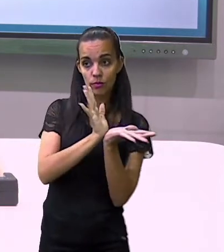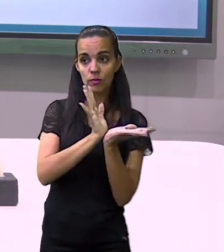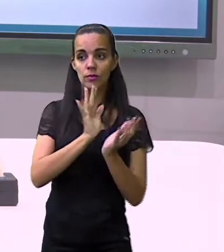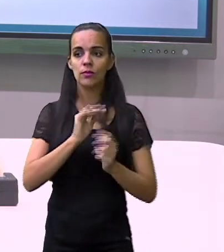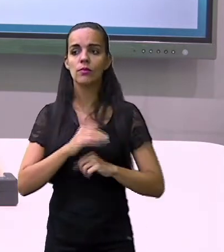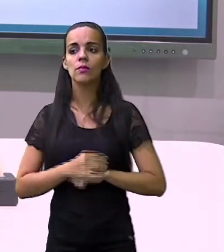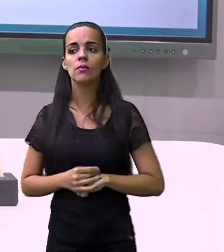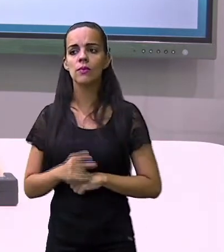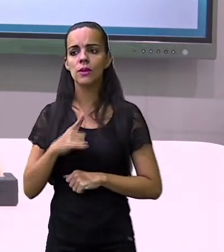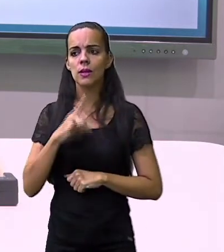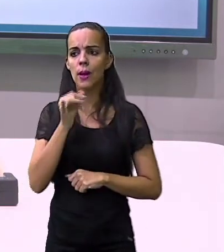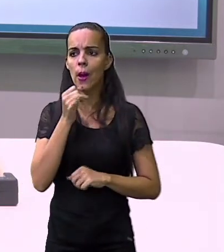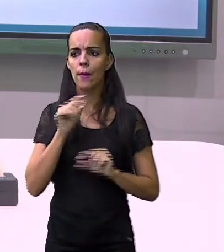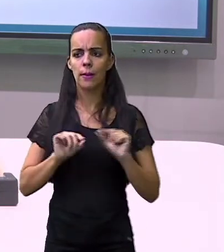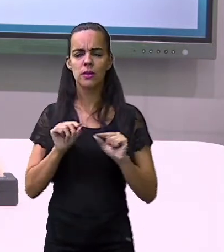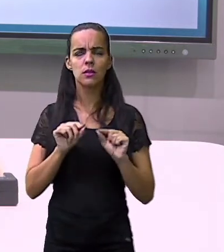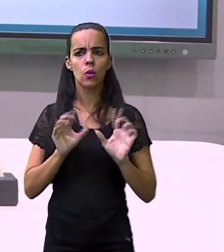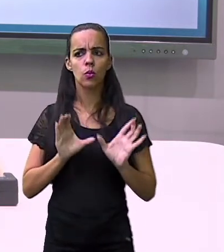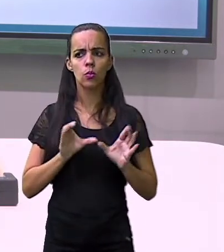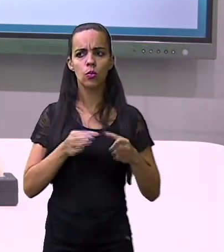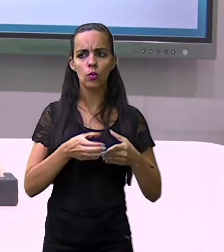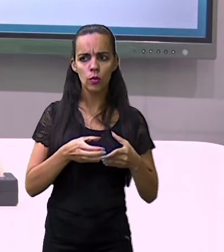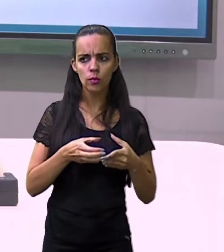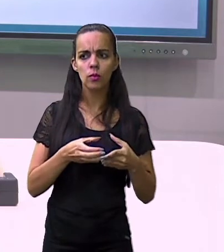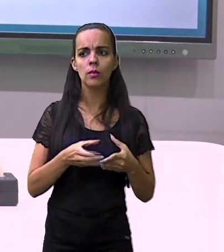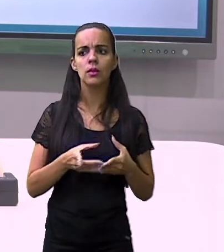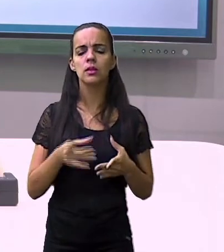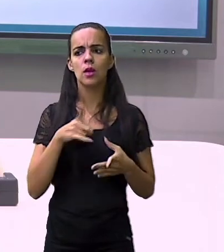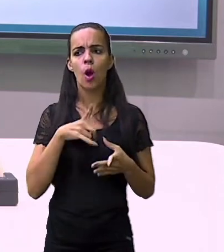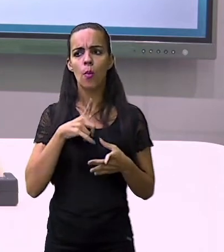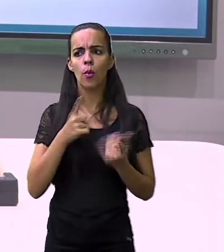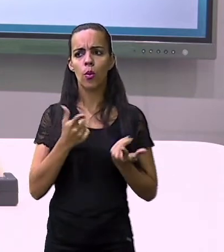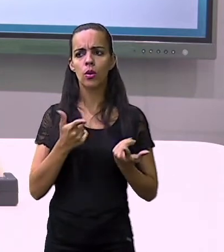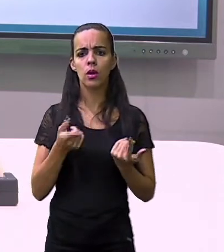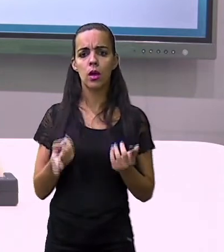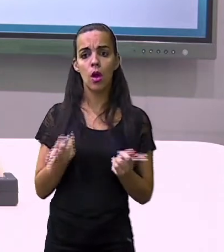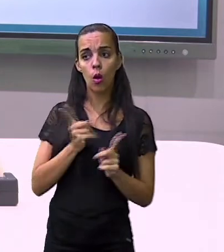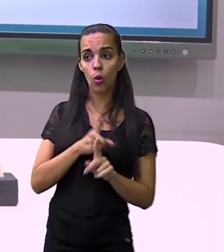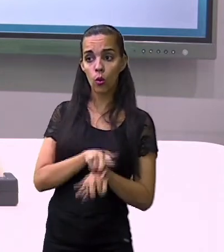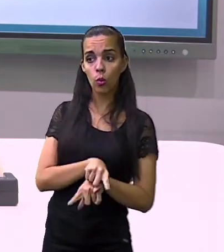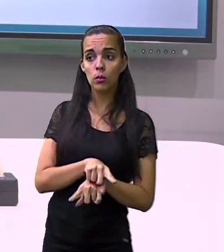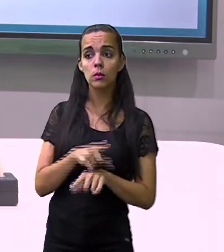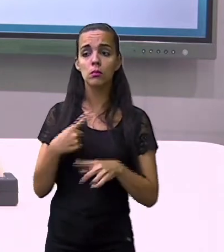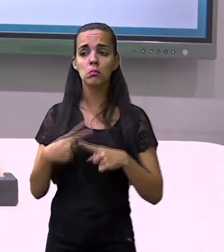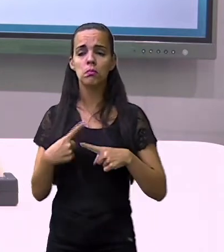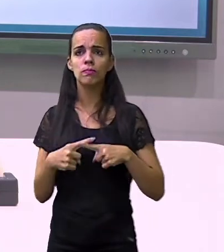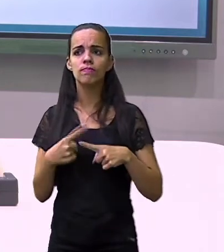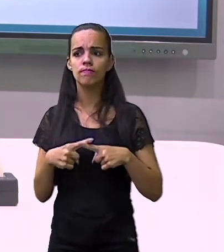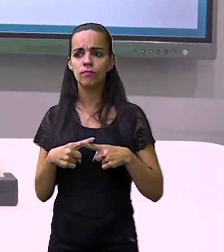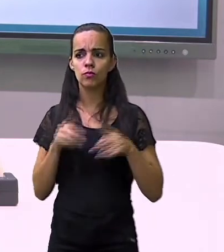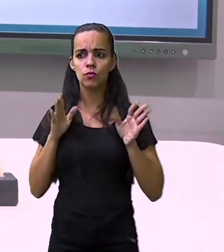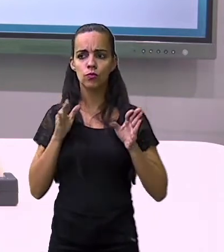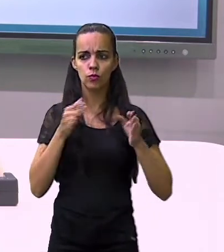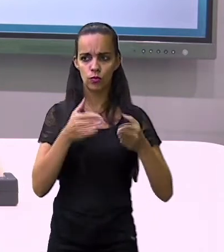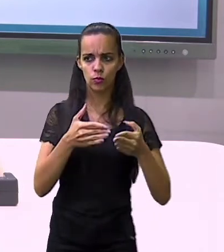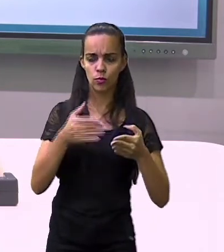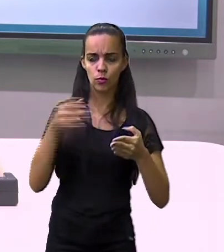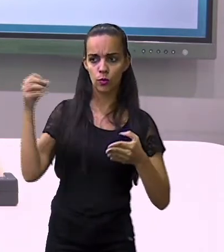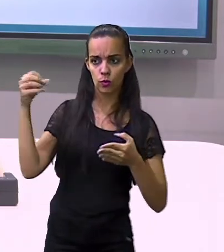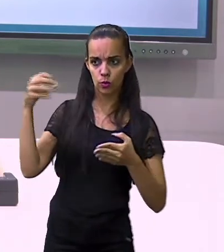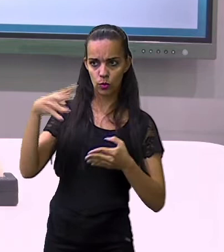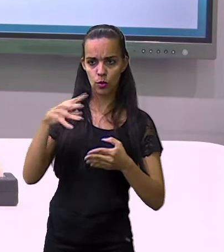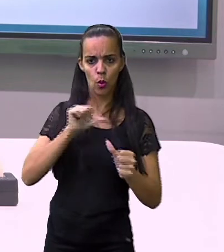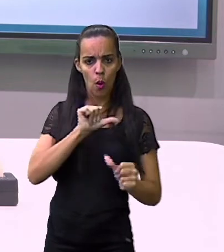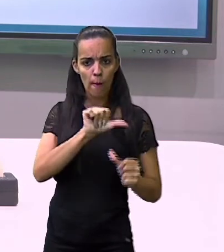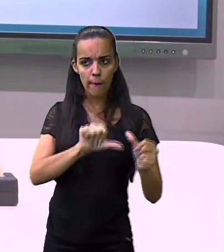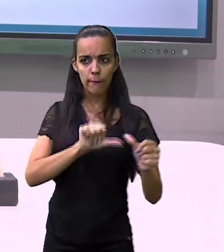Sol, eles são formados em direções opostas, no caso. Por quê? Porque o foco de luz ele muda,